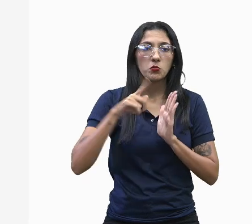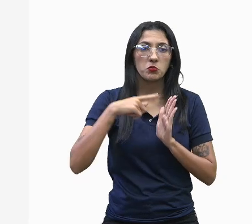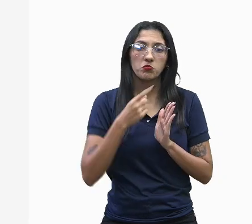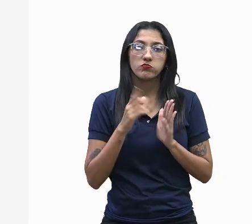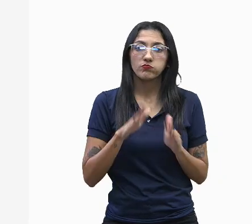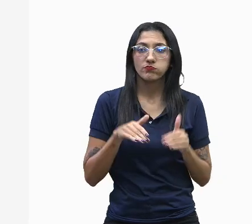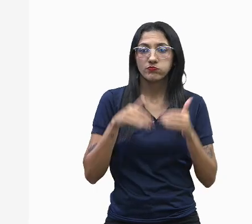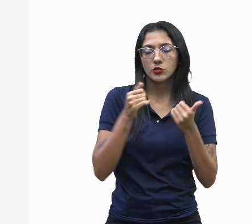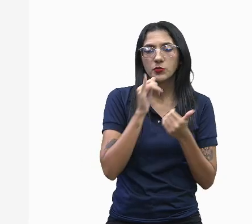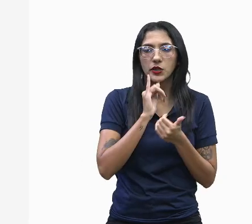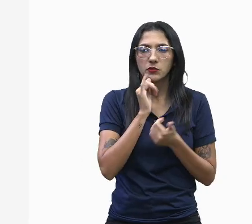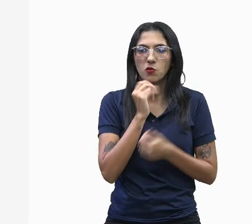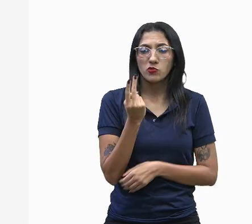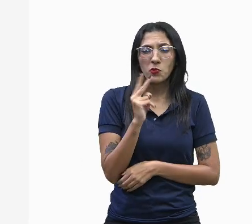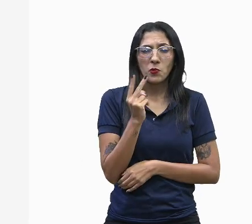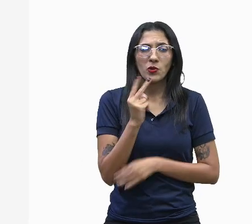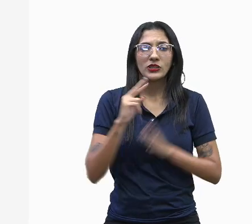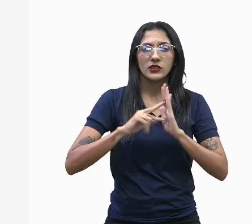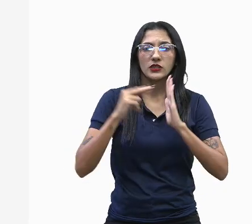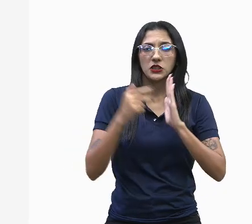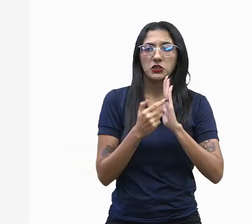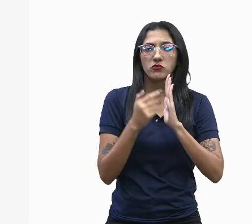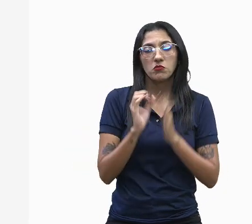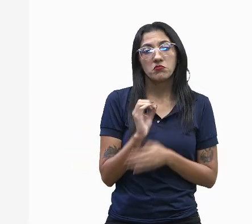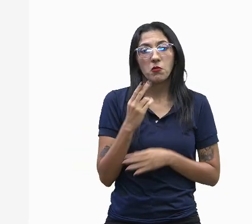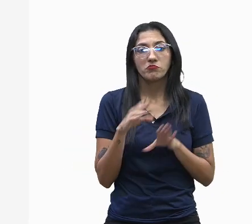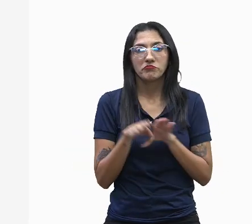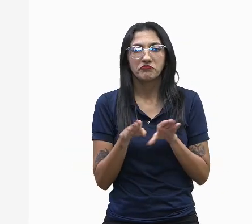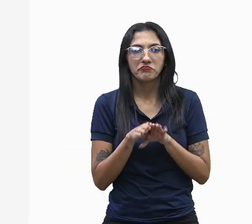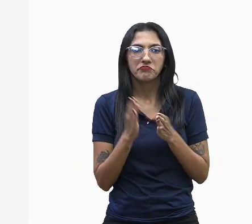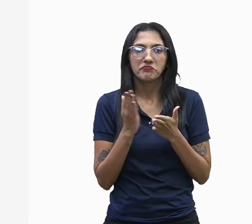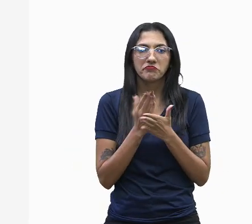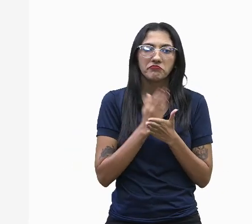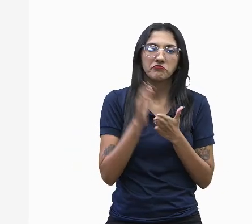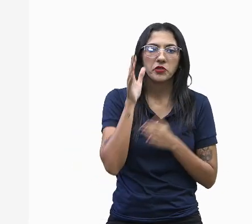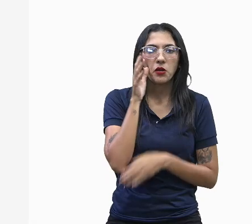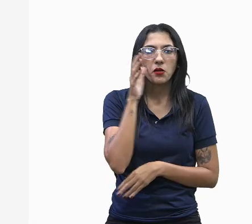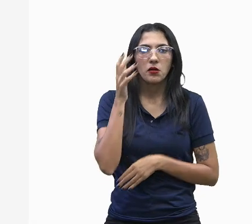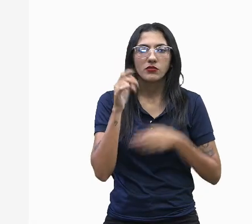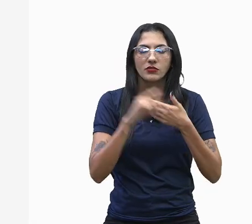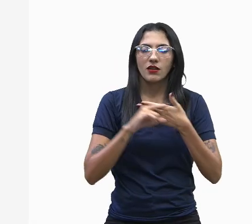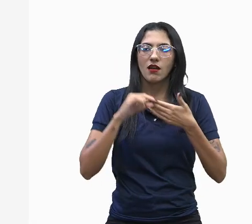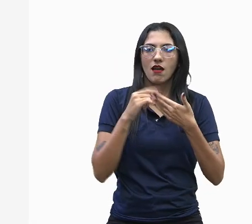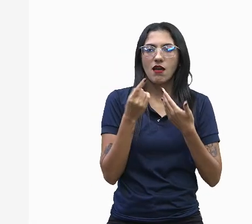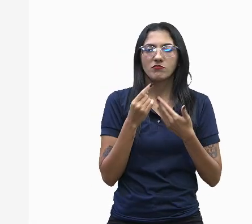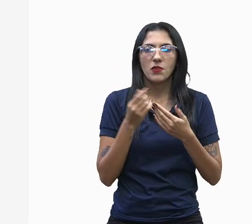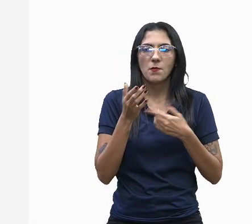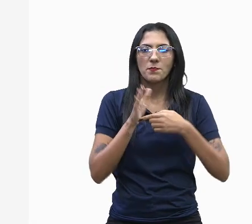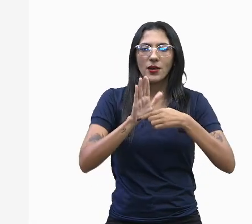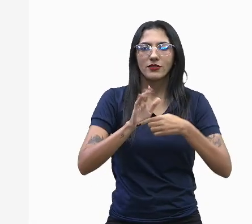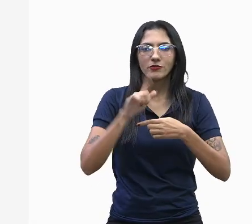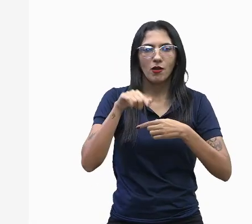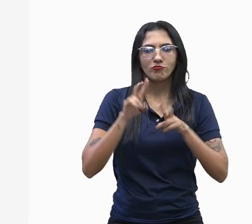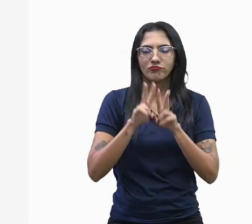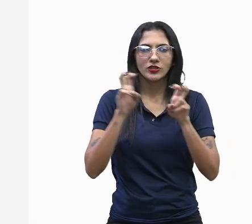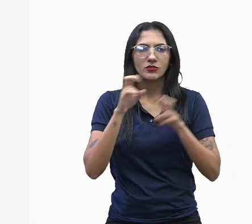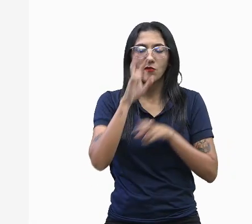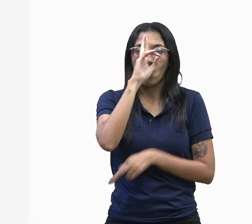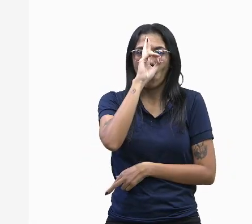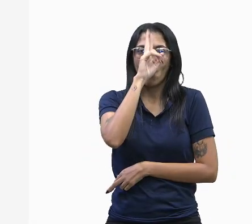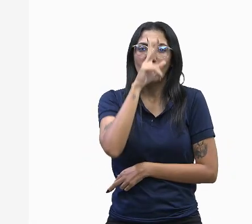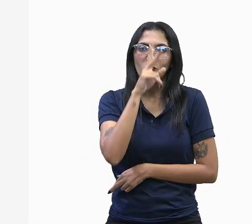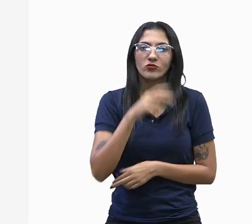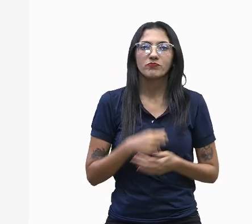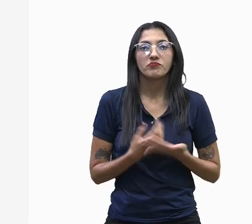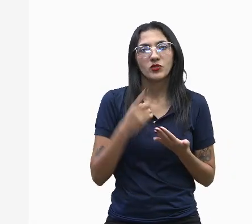o duplo sentido e livra muitos escritores de passar a mensagem que não gostaria. Essa é uma